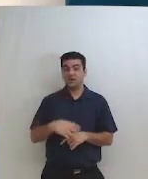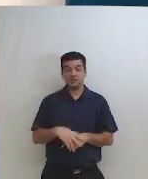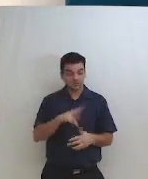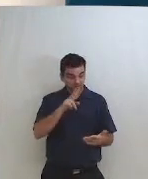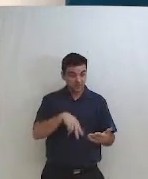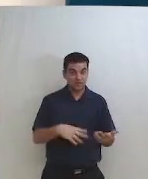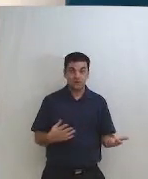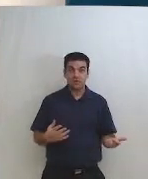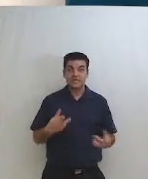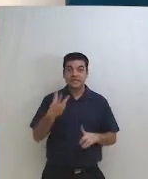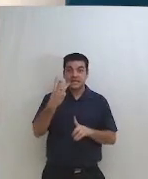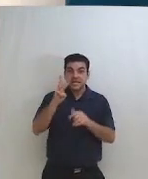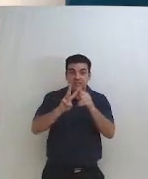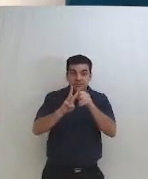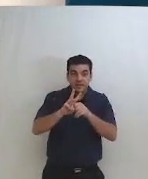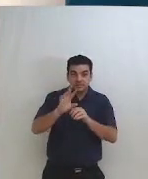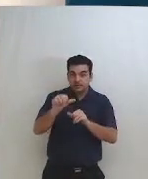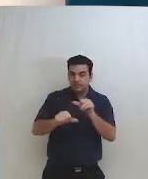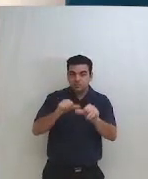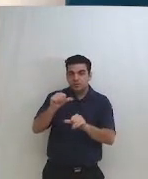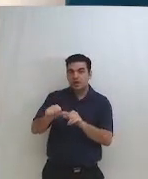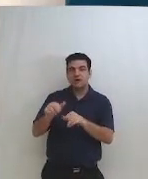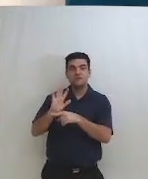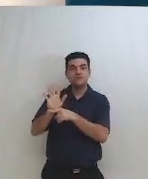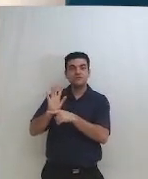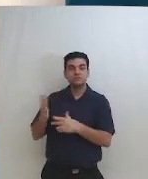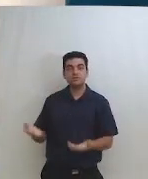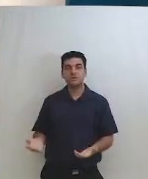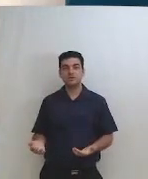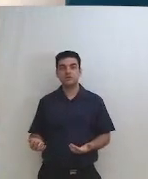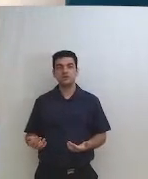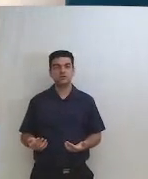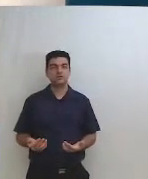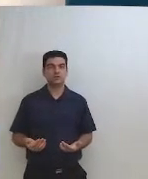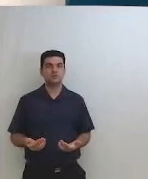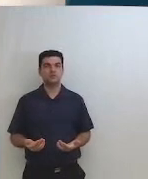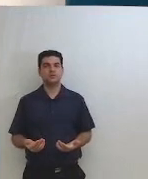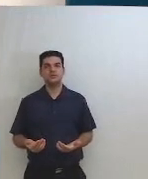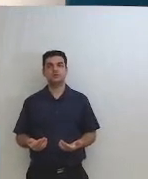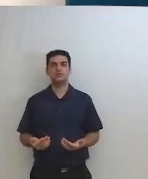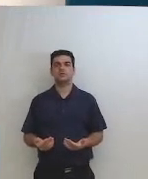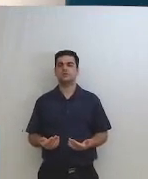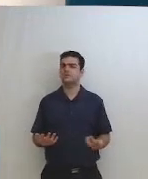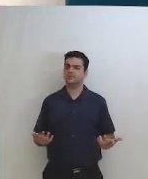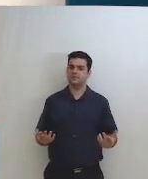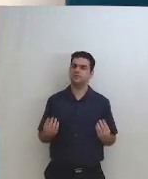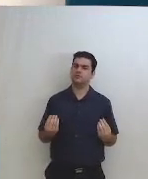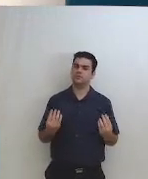3 meses, tempo mais do que hábil para fazer essa manipulação.